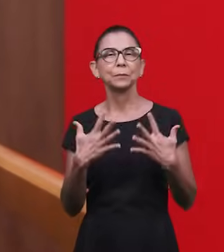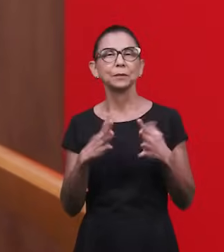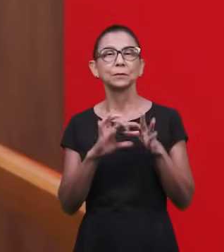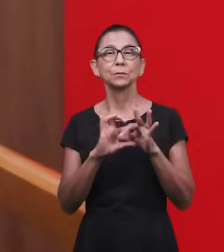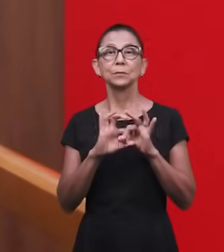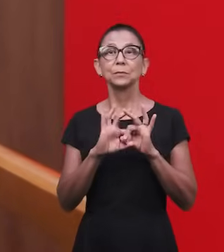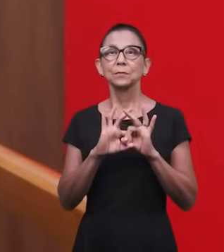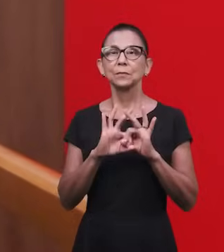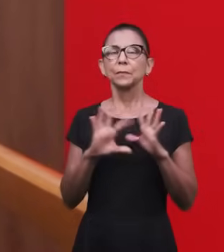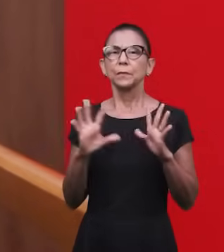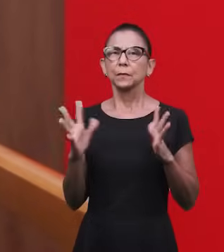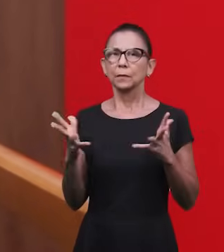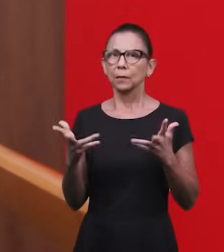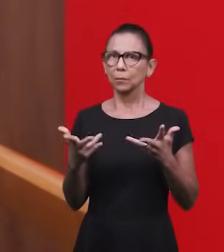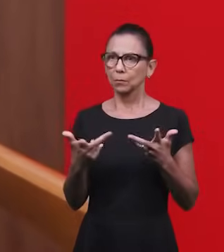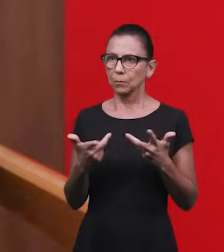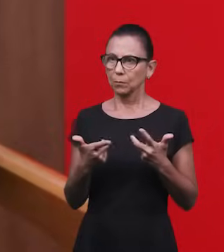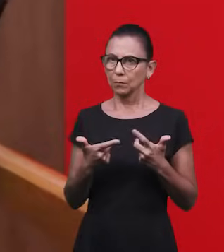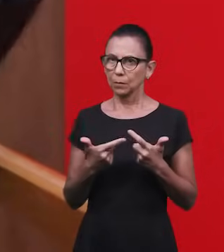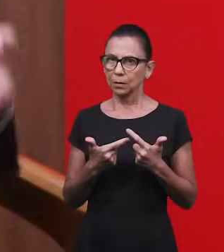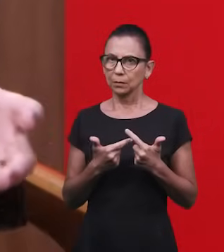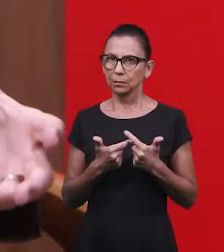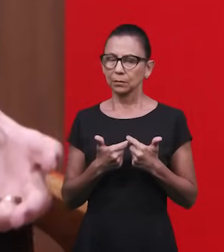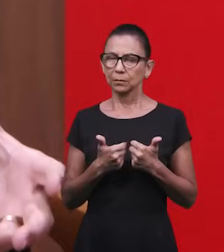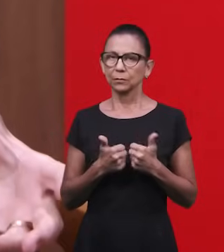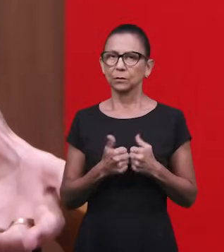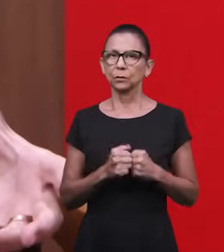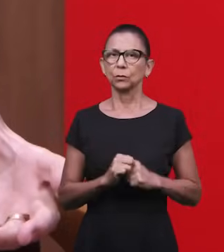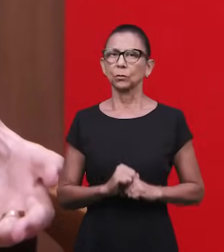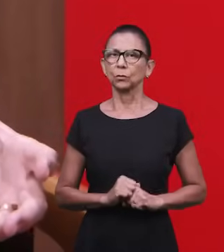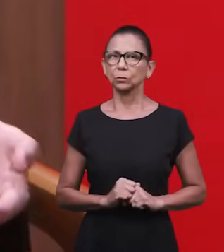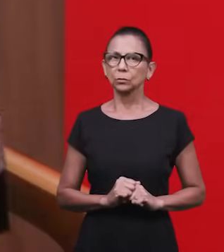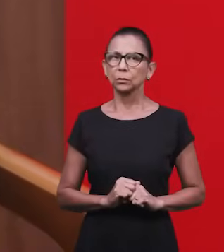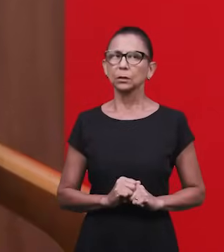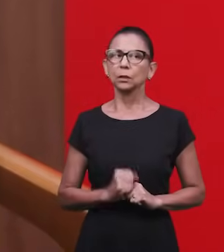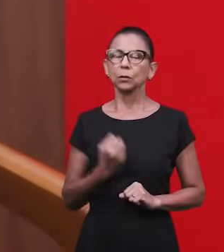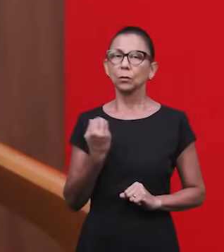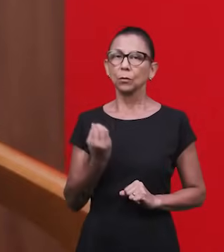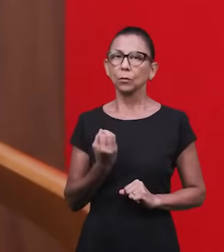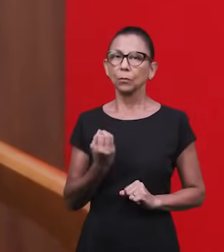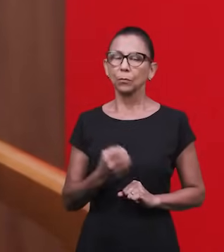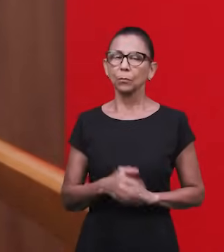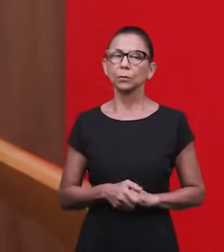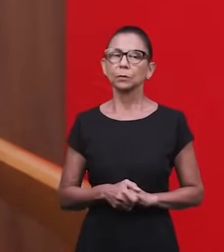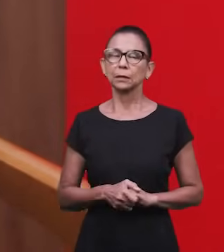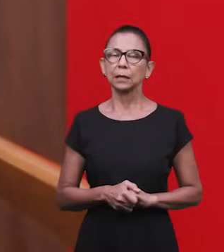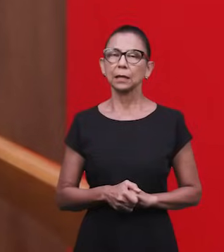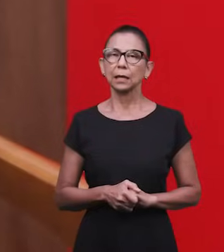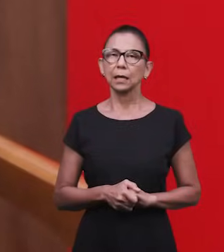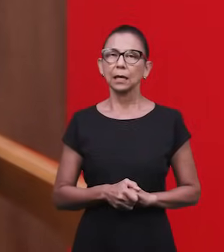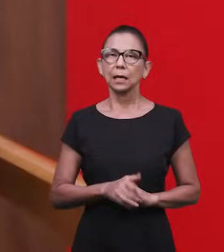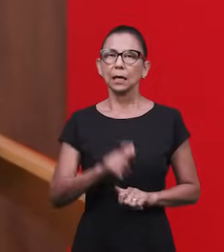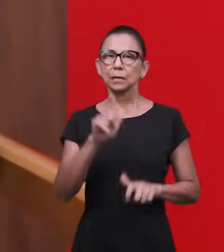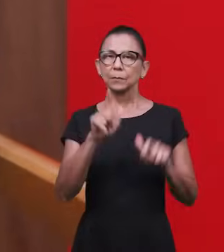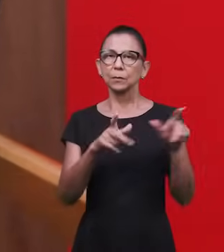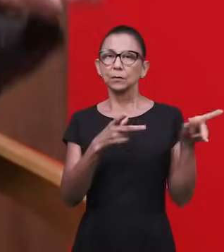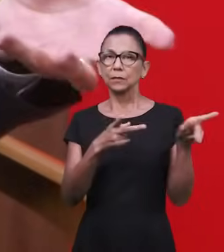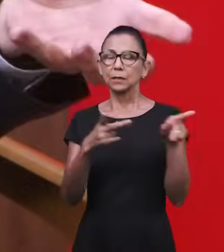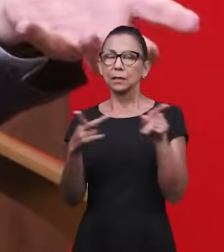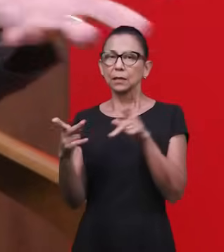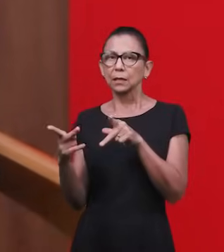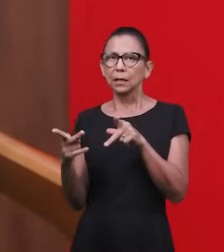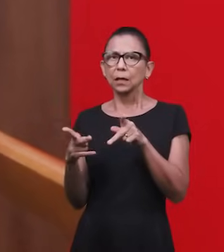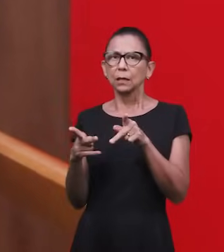maravilhosa percepção das pessoas, da comunhão, gente que de fato se